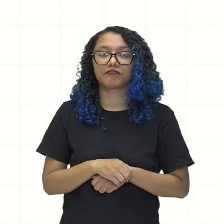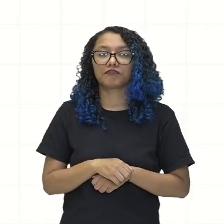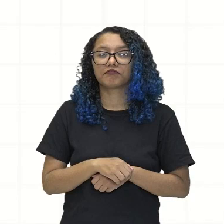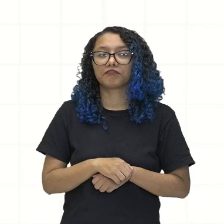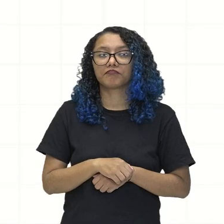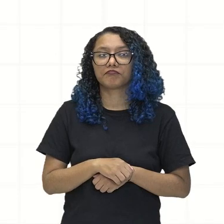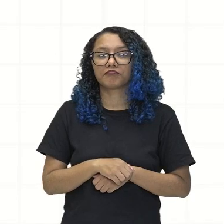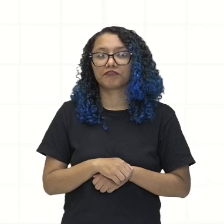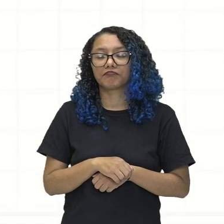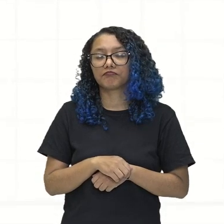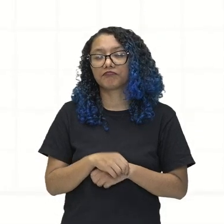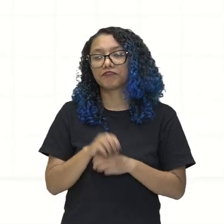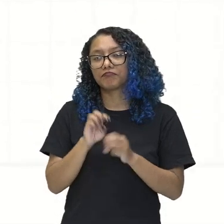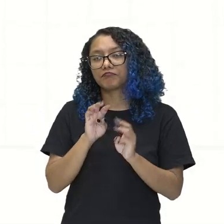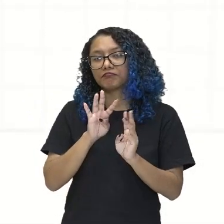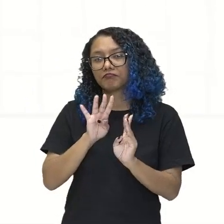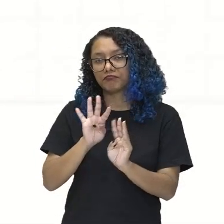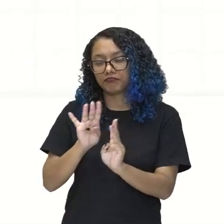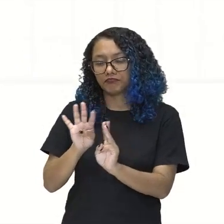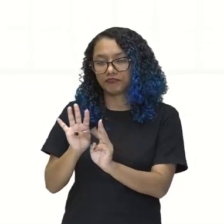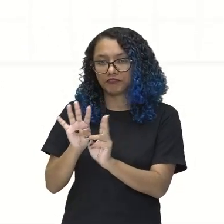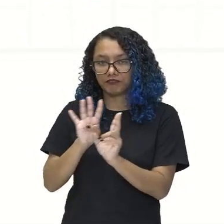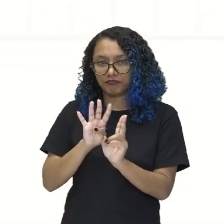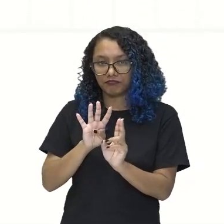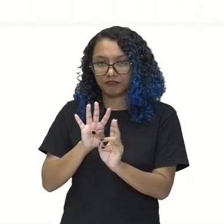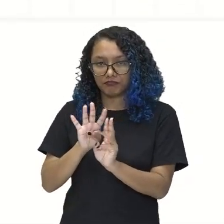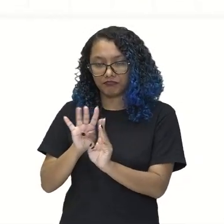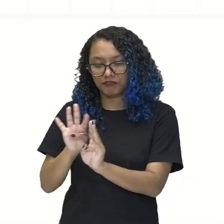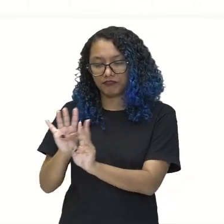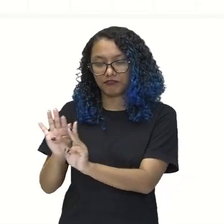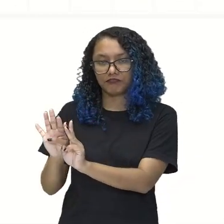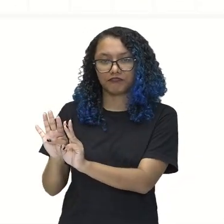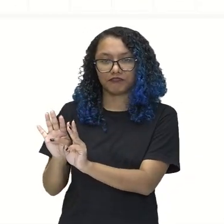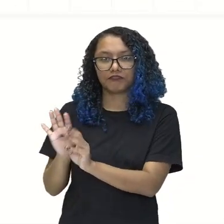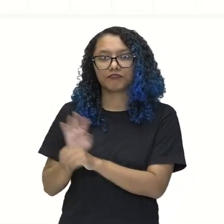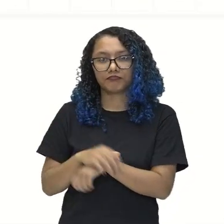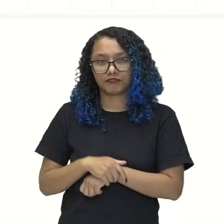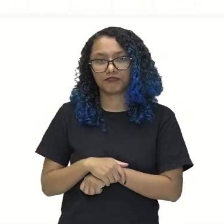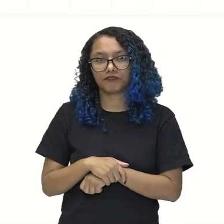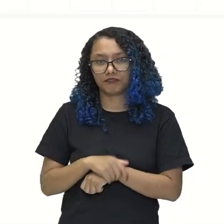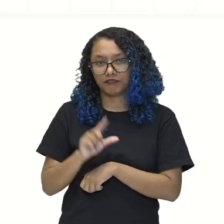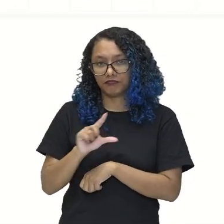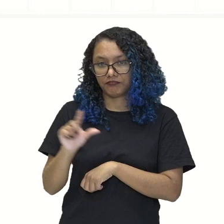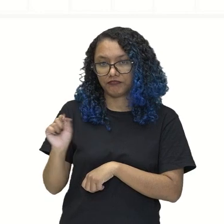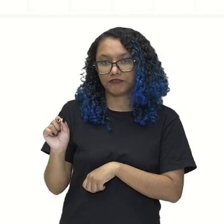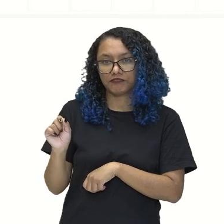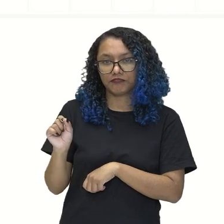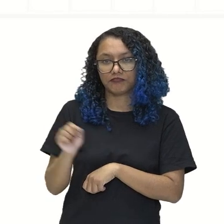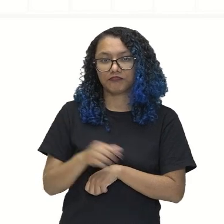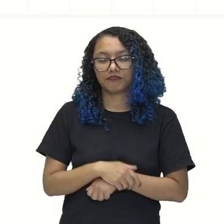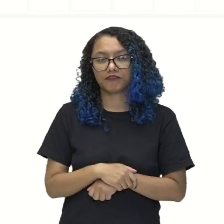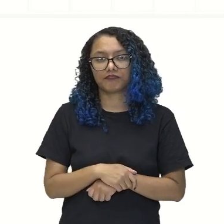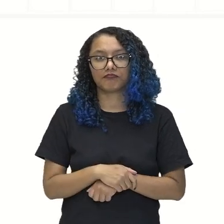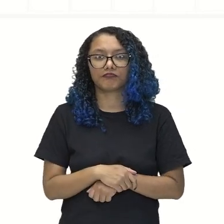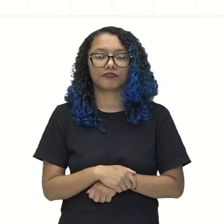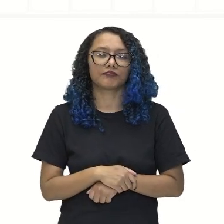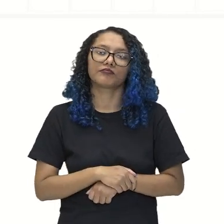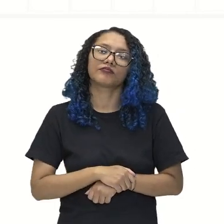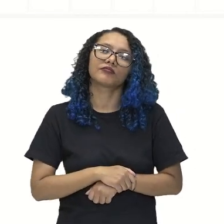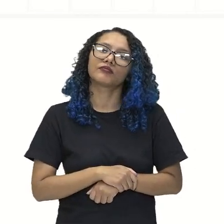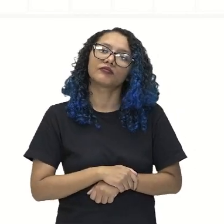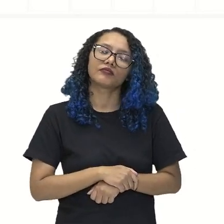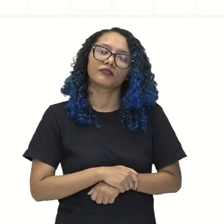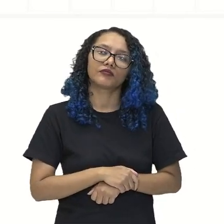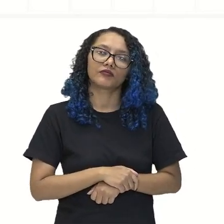nova situação é essa aqui, ó. 7 meninas saíram. Muito bem, se 7 meninas